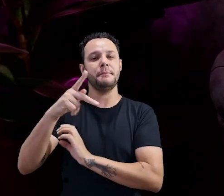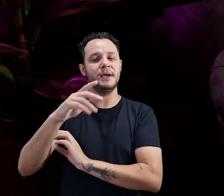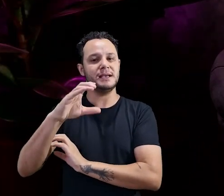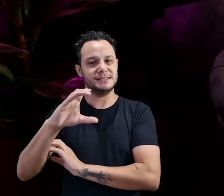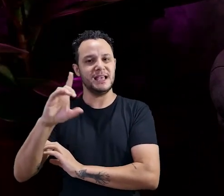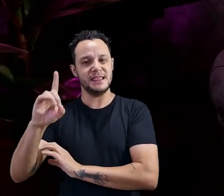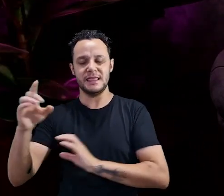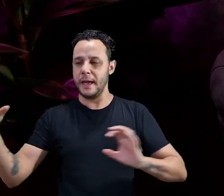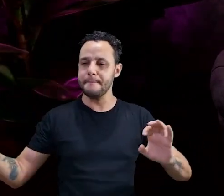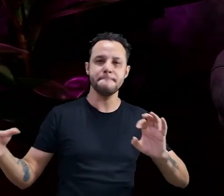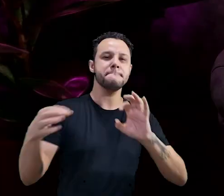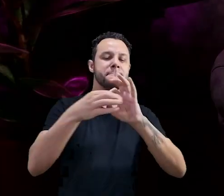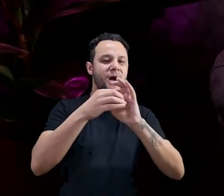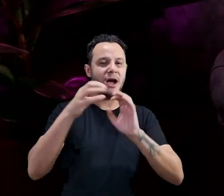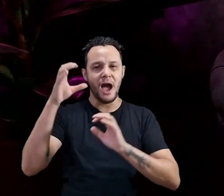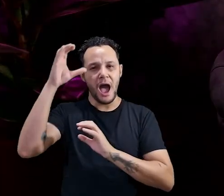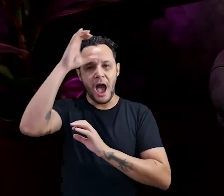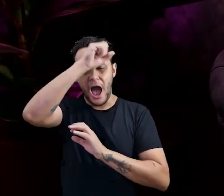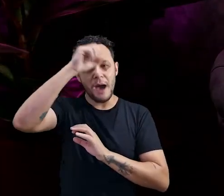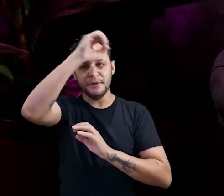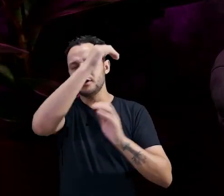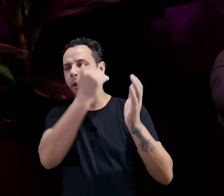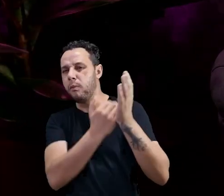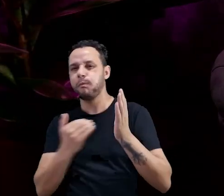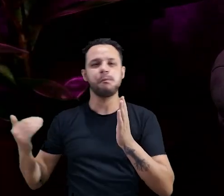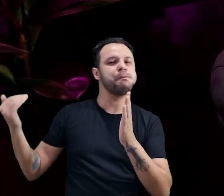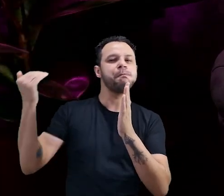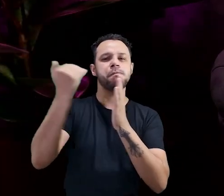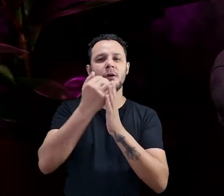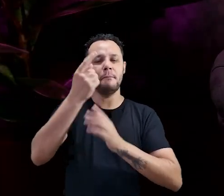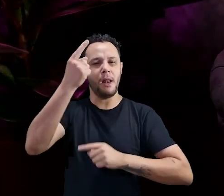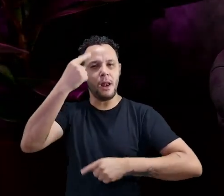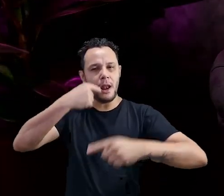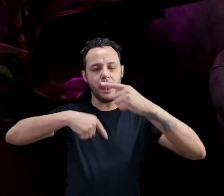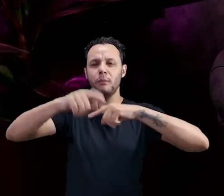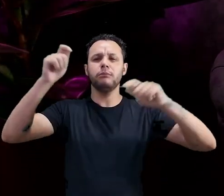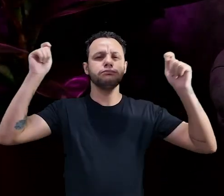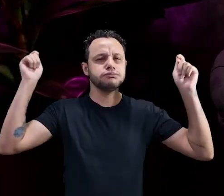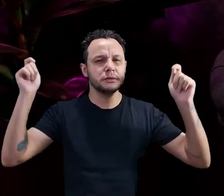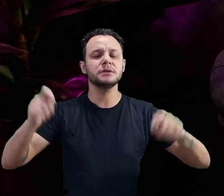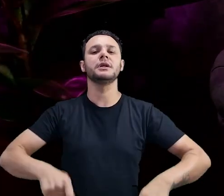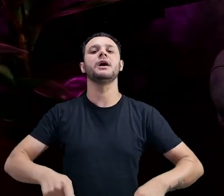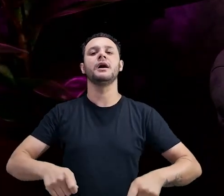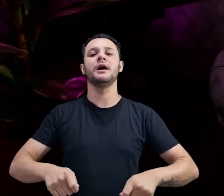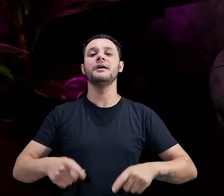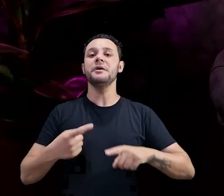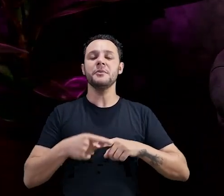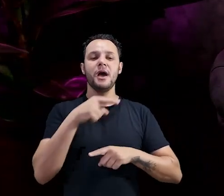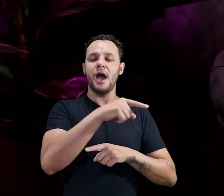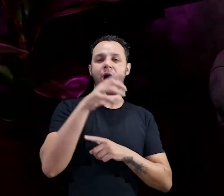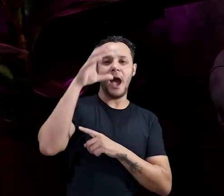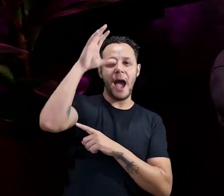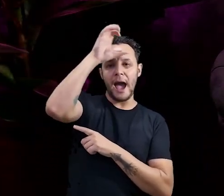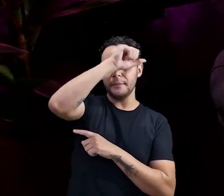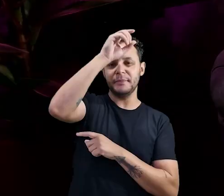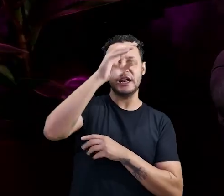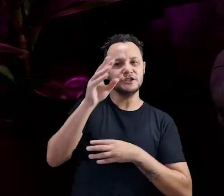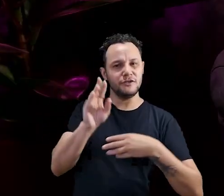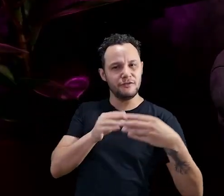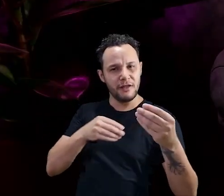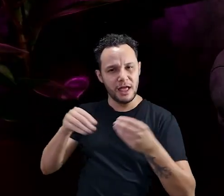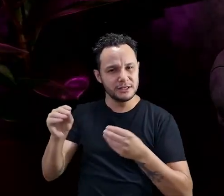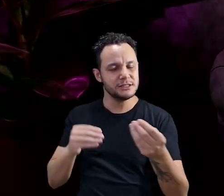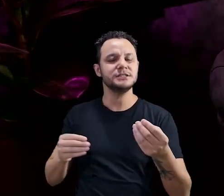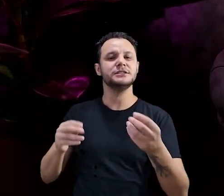com deficiência. Existe um mito de que a criança vai atrasar os colegas, isso não é verdade. Ele aprende a flexibilizar melhor,